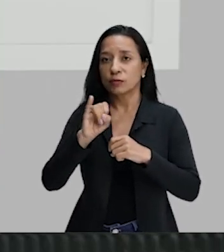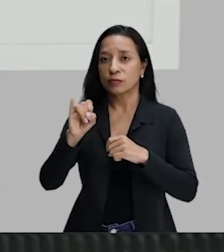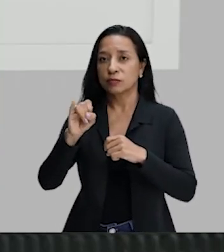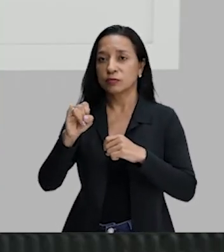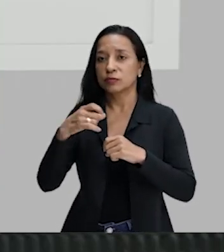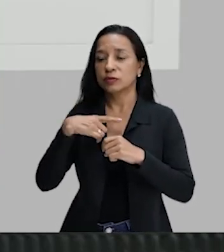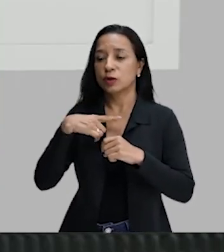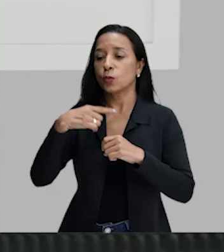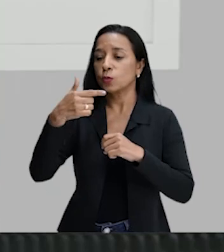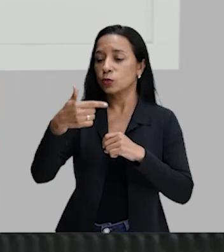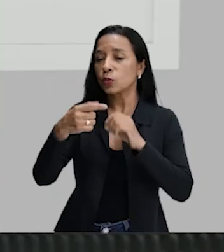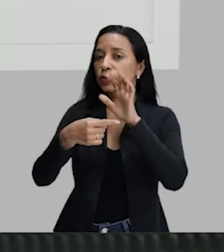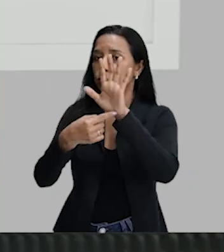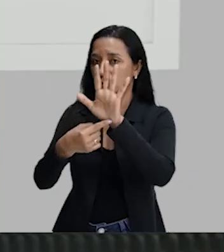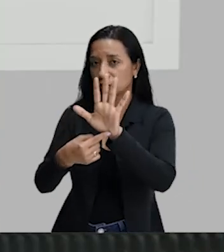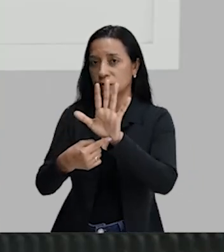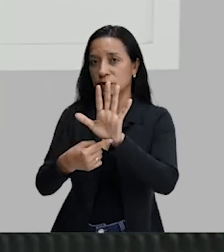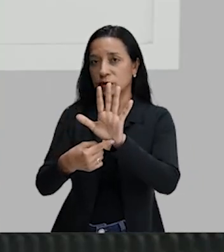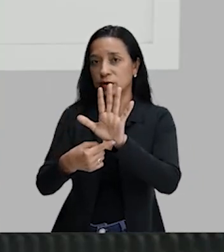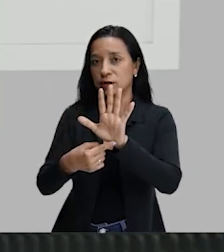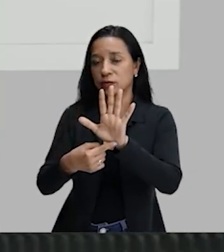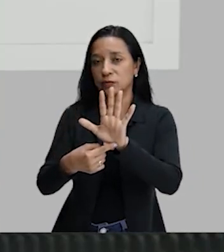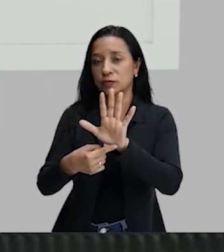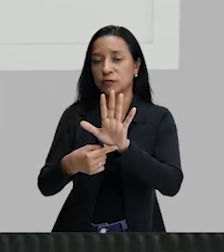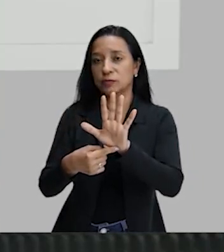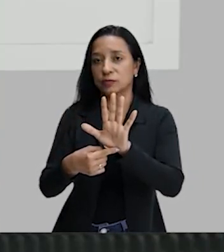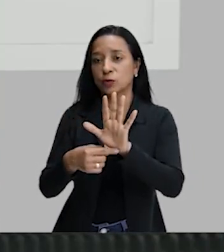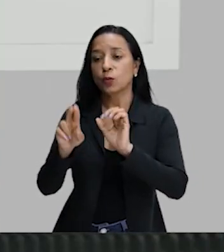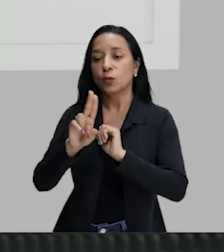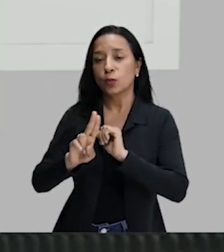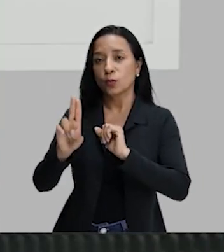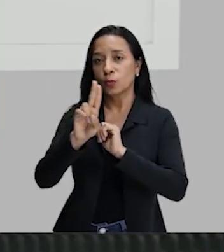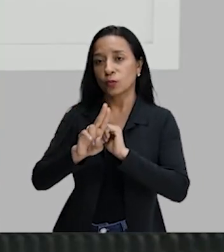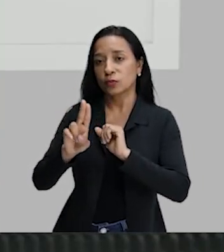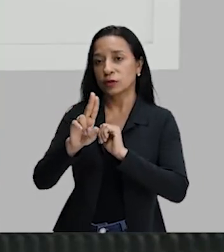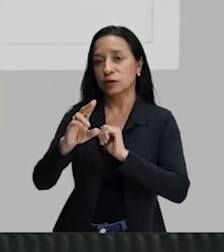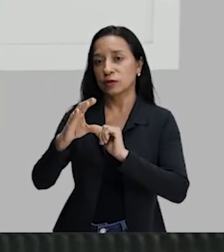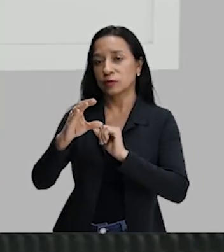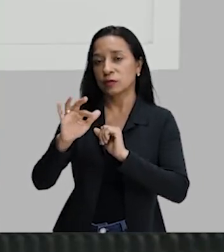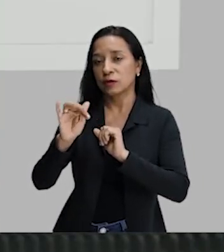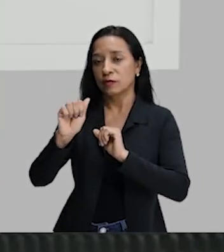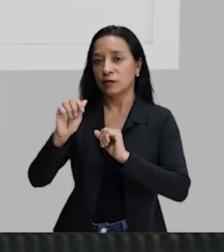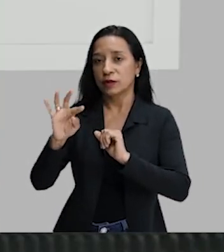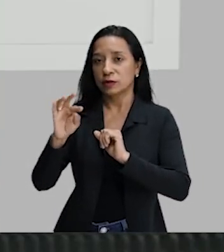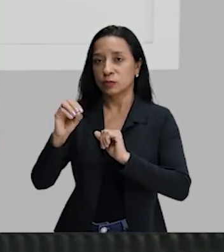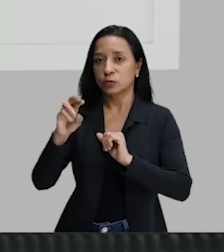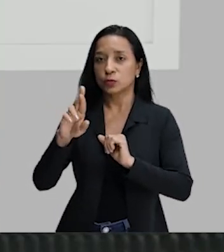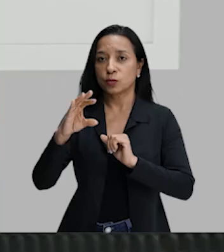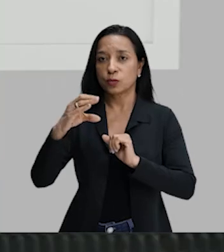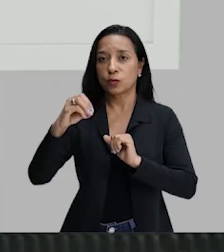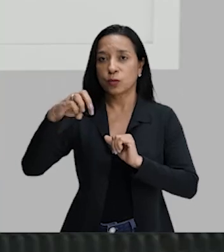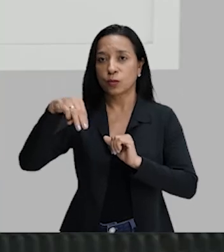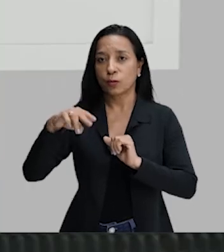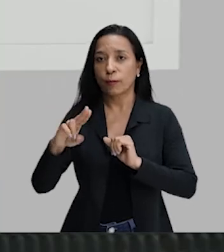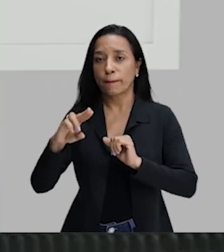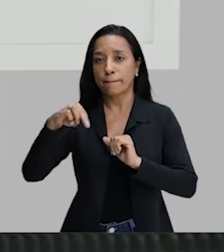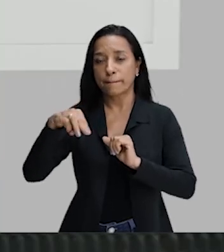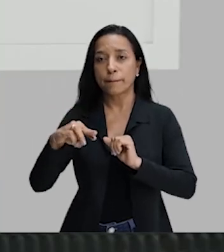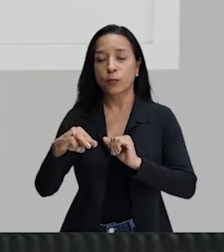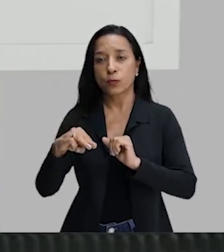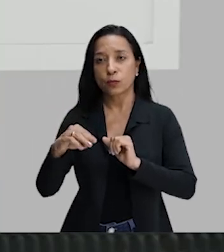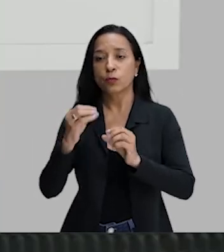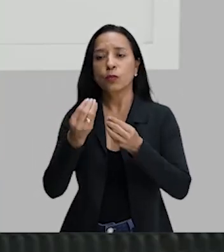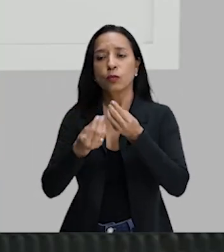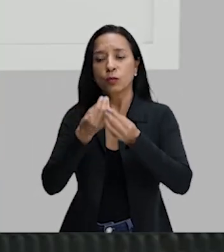2 em evidência, faz aquela fatoração usando o fator comum, né? Aí, como é que vai ficar? Esse 2x